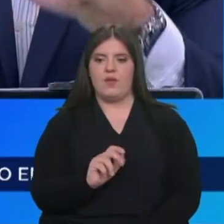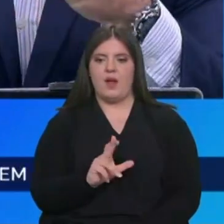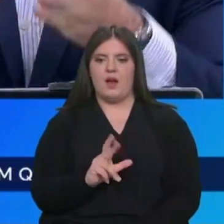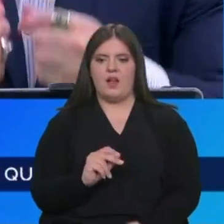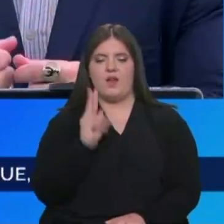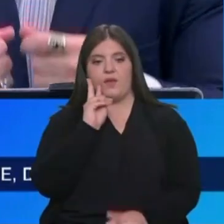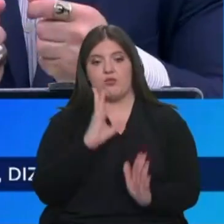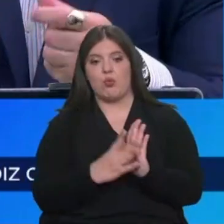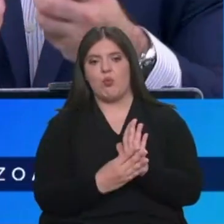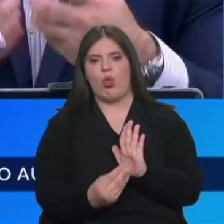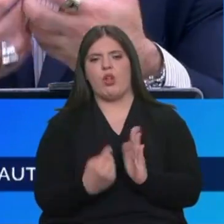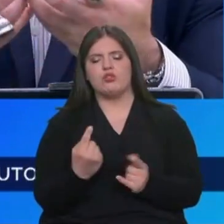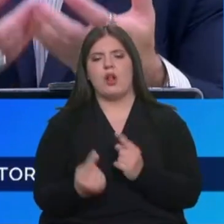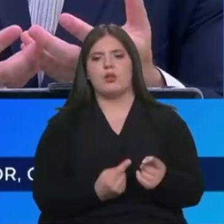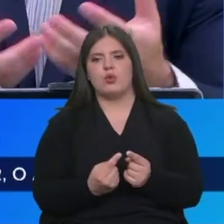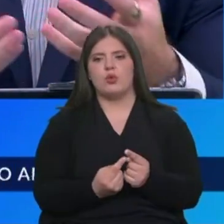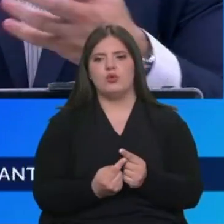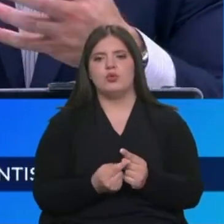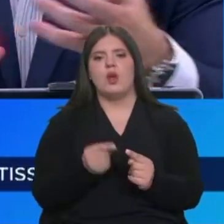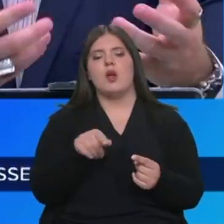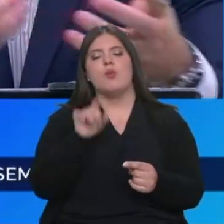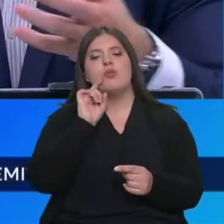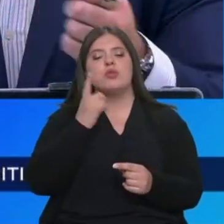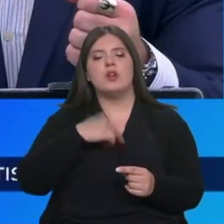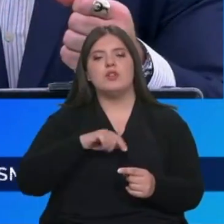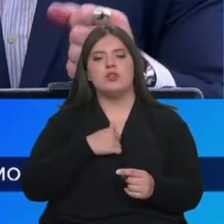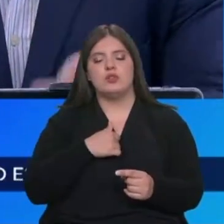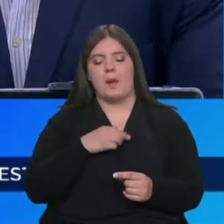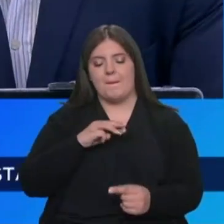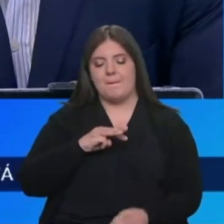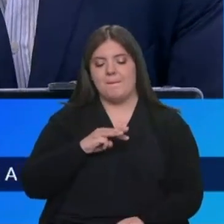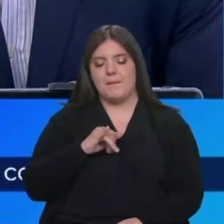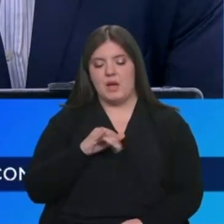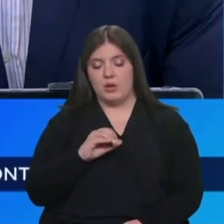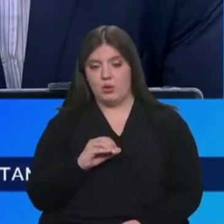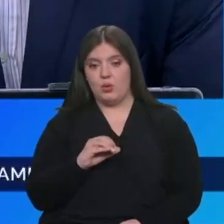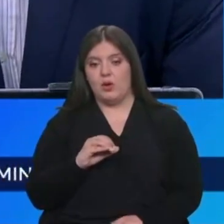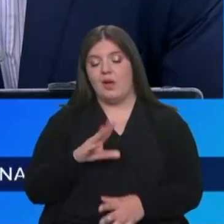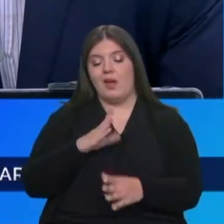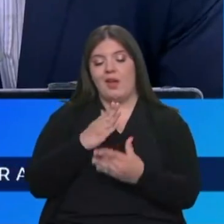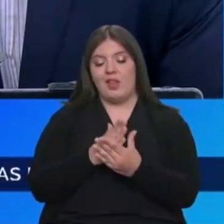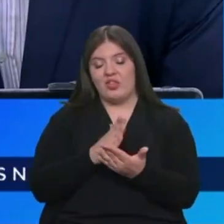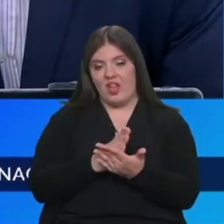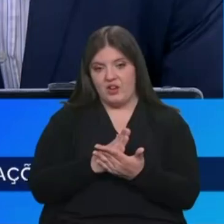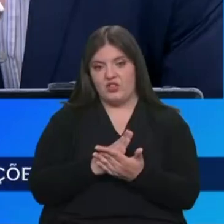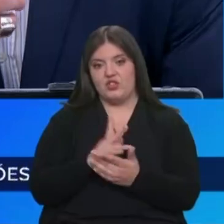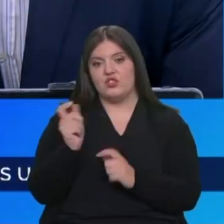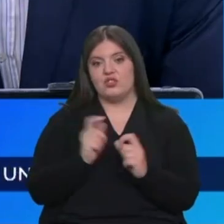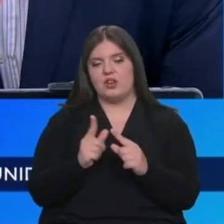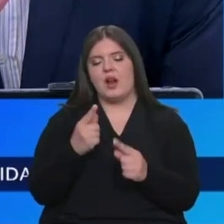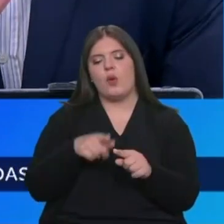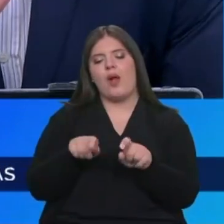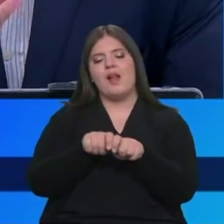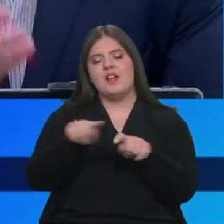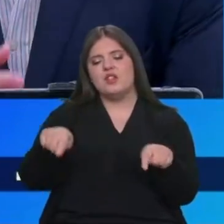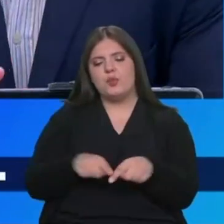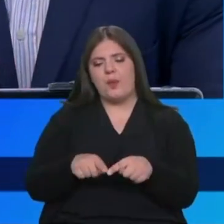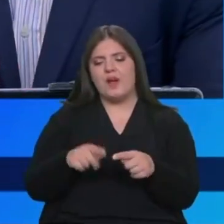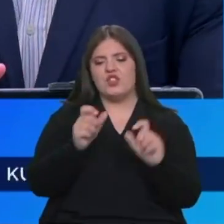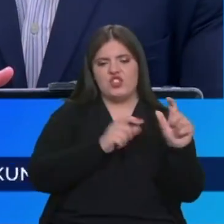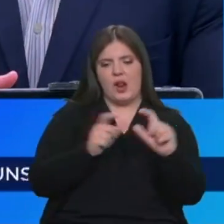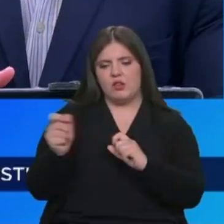nos protege do chamado meio interestelar, ou seja, o espaço entre as estrelas, que não é nada saudável para nós.